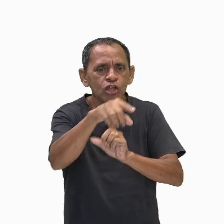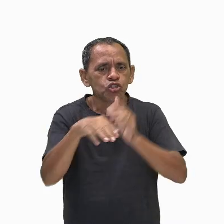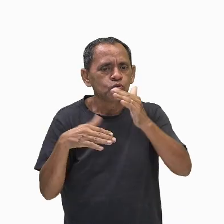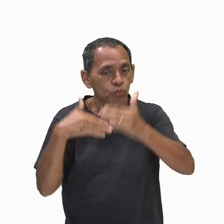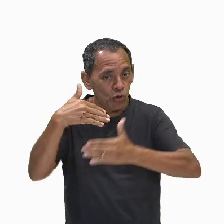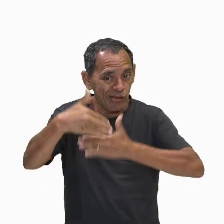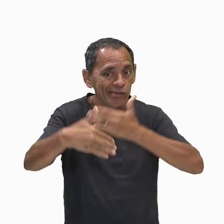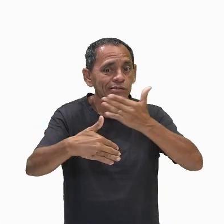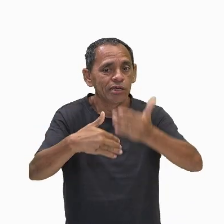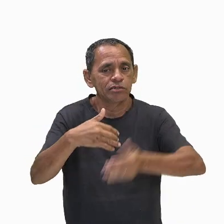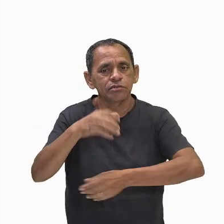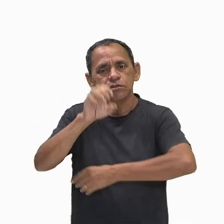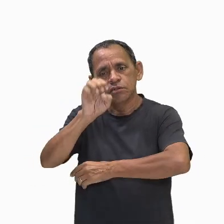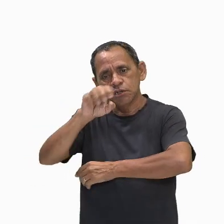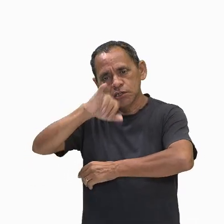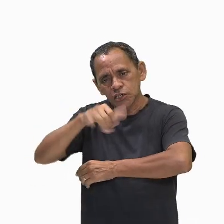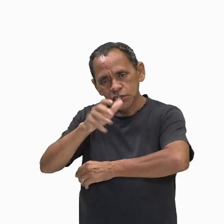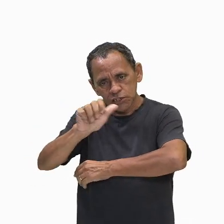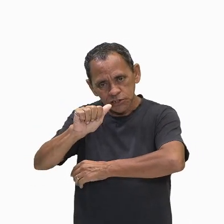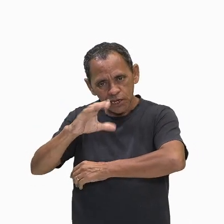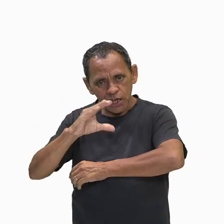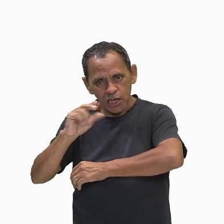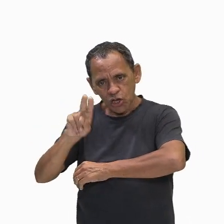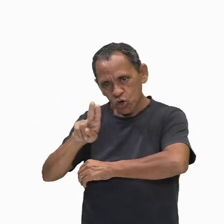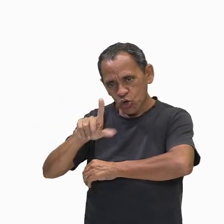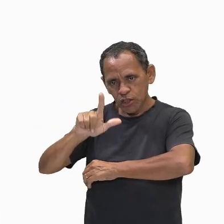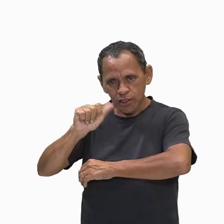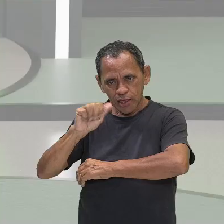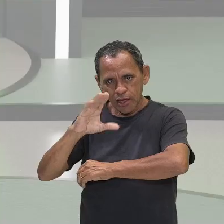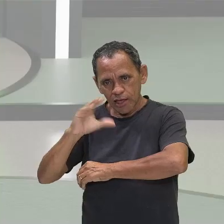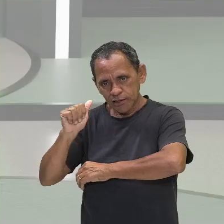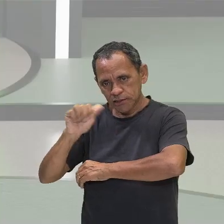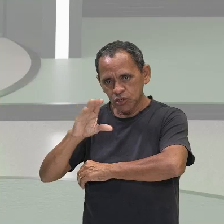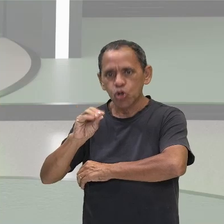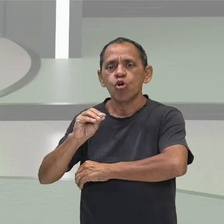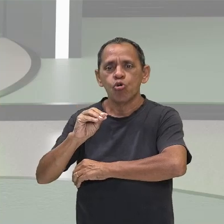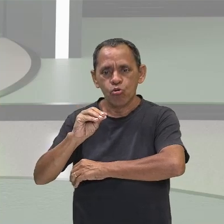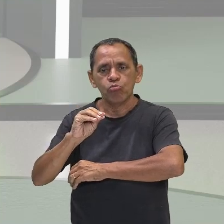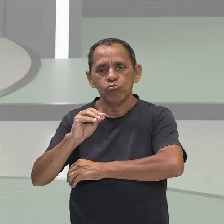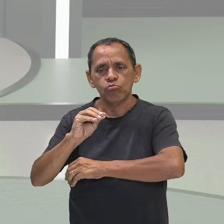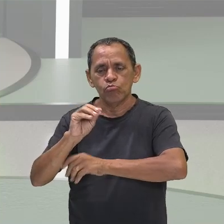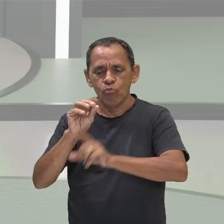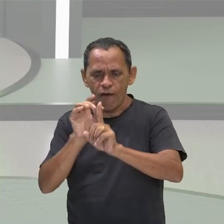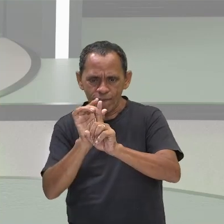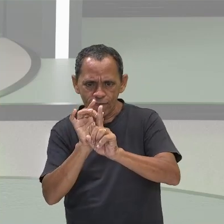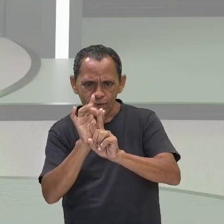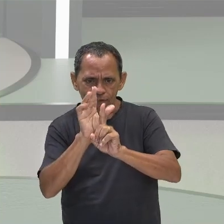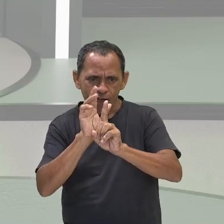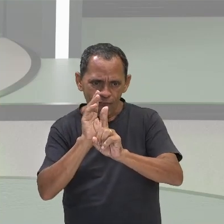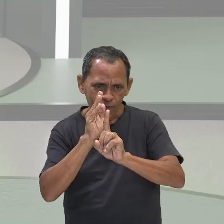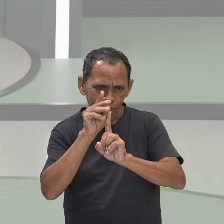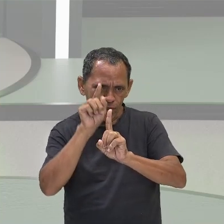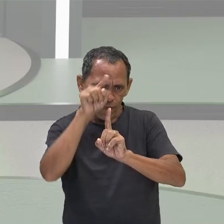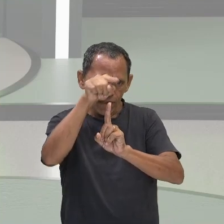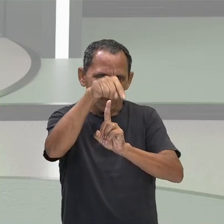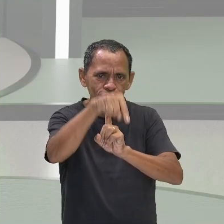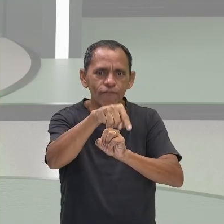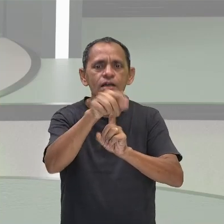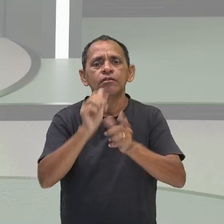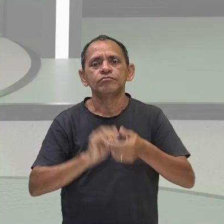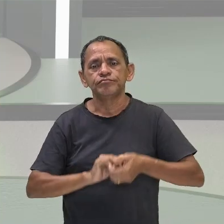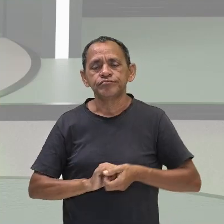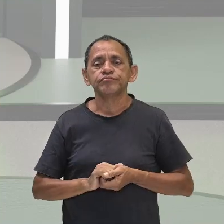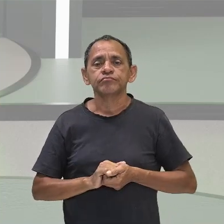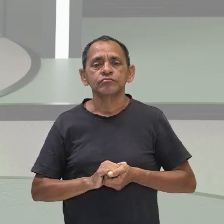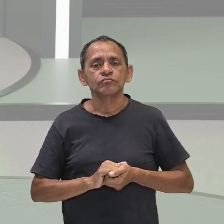ejaculação, ele vai ser lançado para o meio externo. Então, nós estamos aqui, né, tratando com termos técnicos,